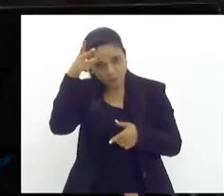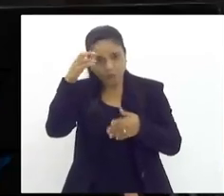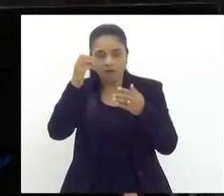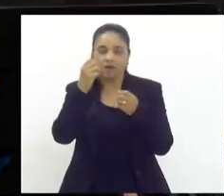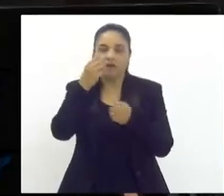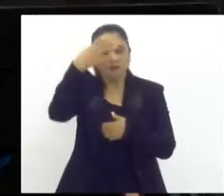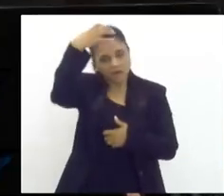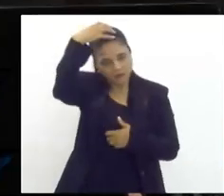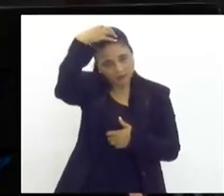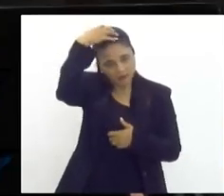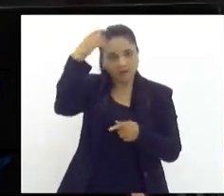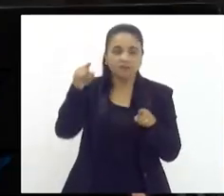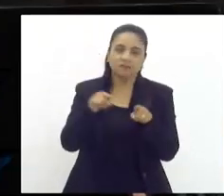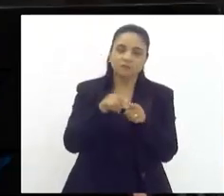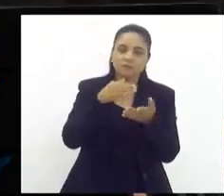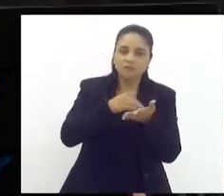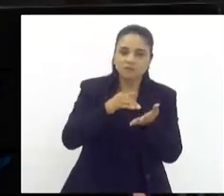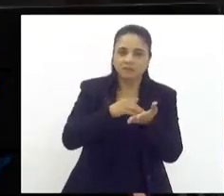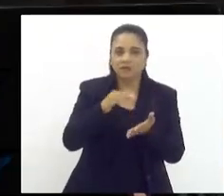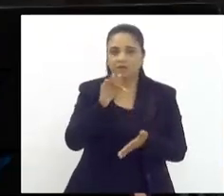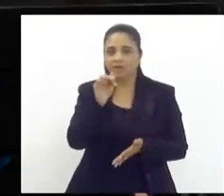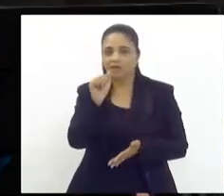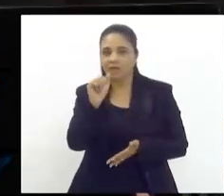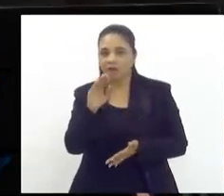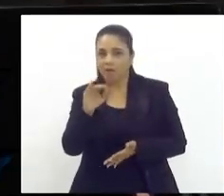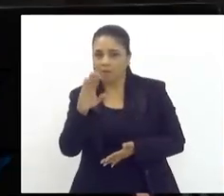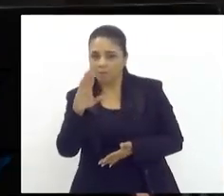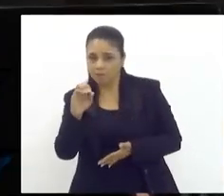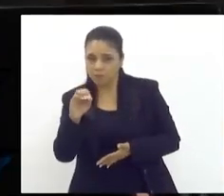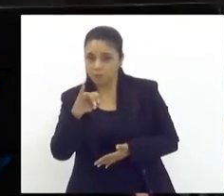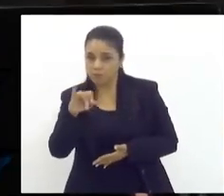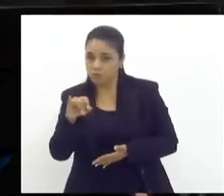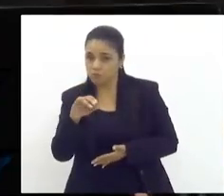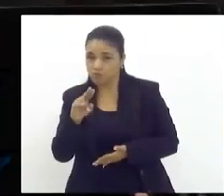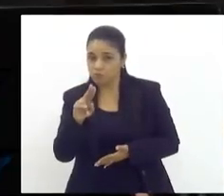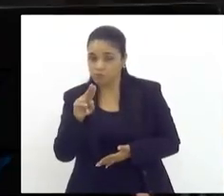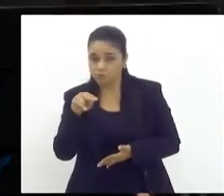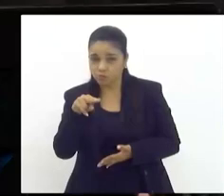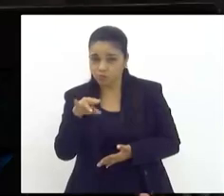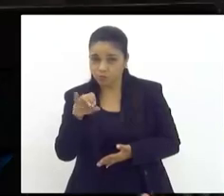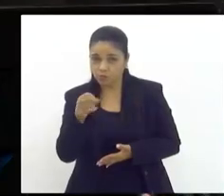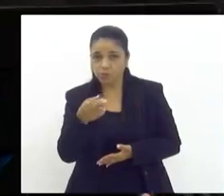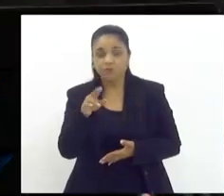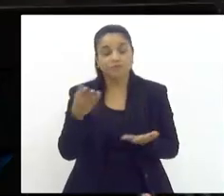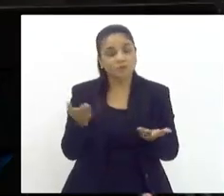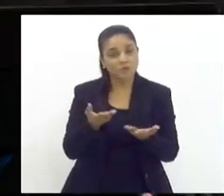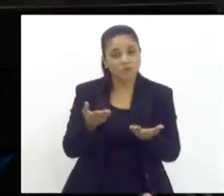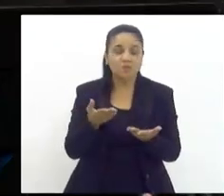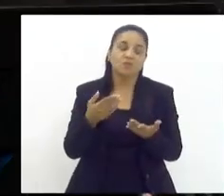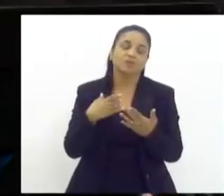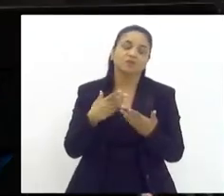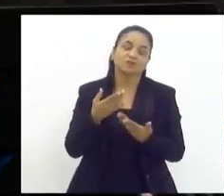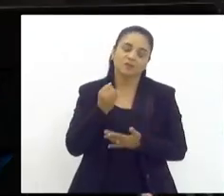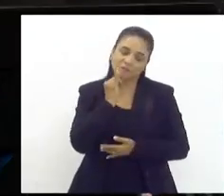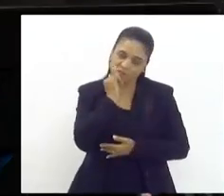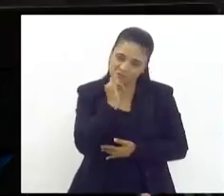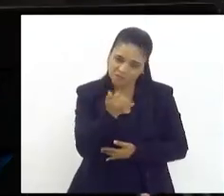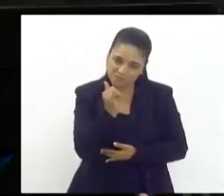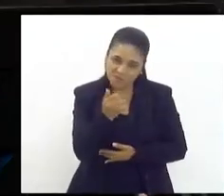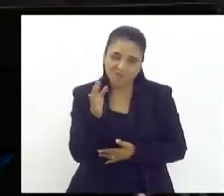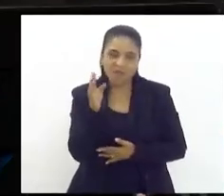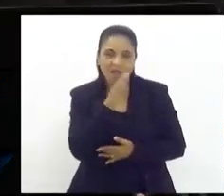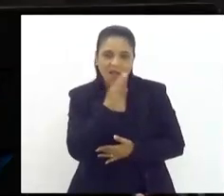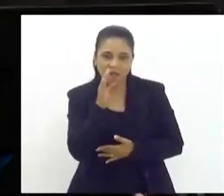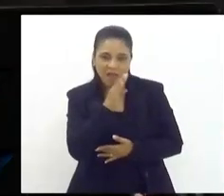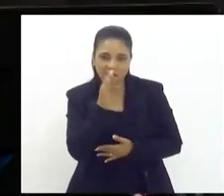Júnior e os técnicos que o acompanharam Então hoje eram essas as minhas palavras muito